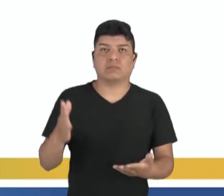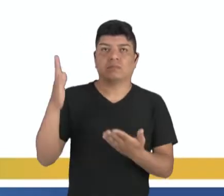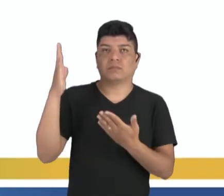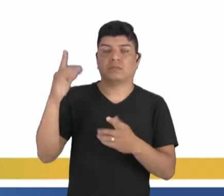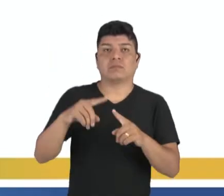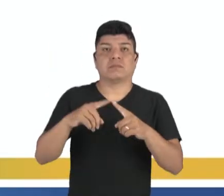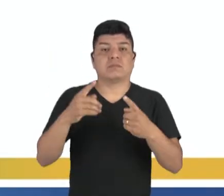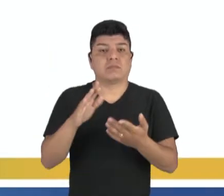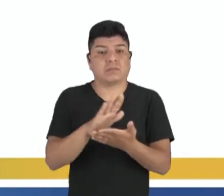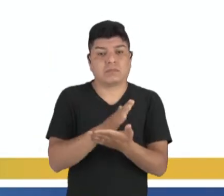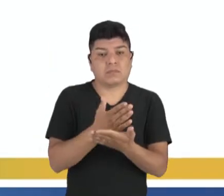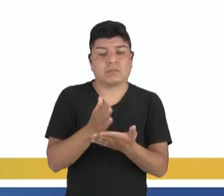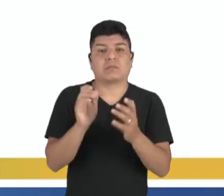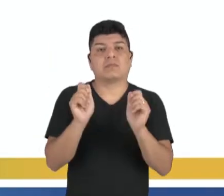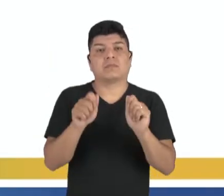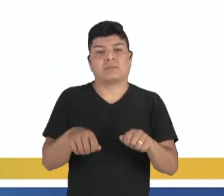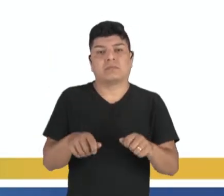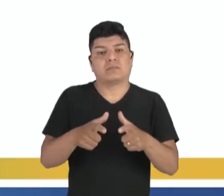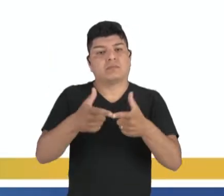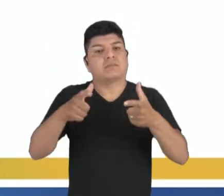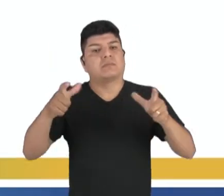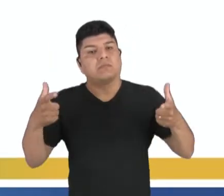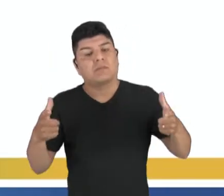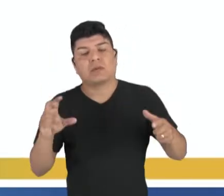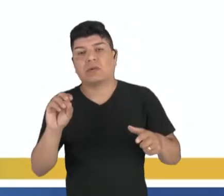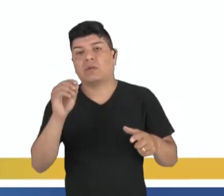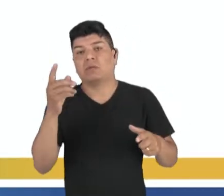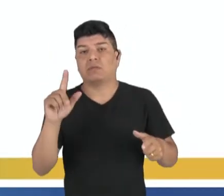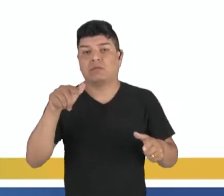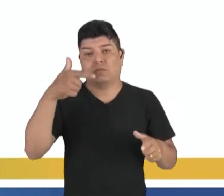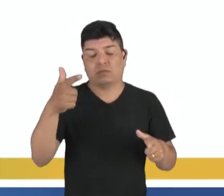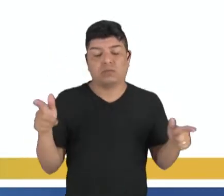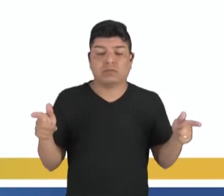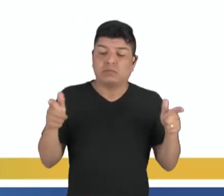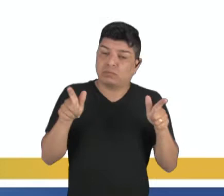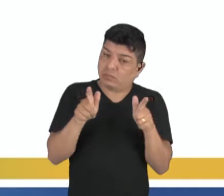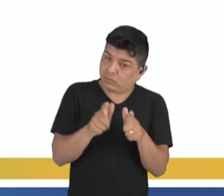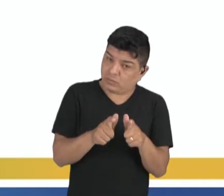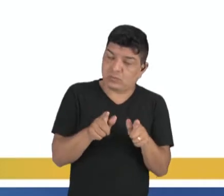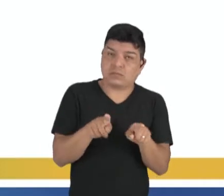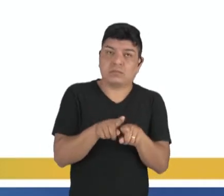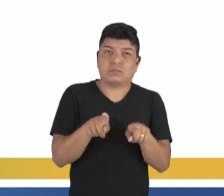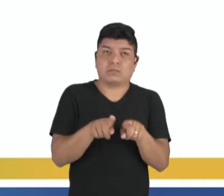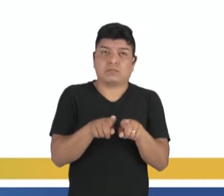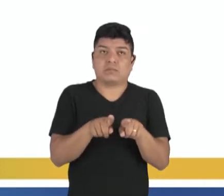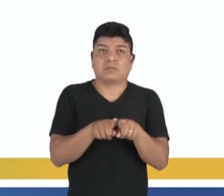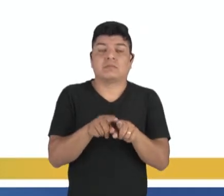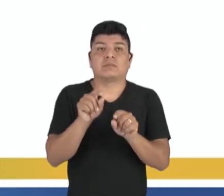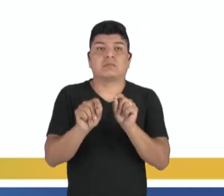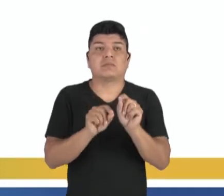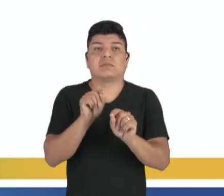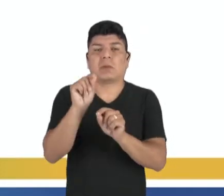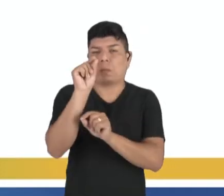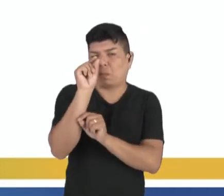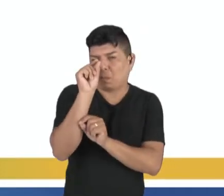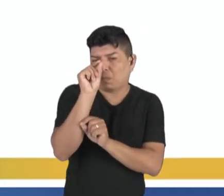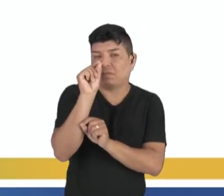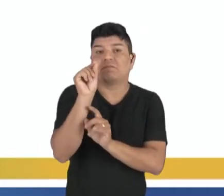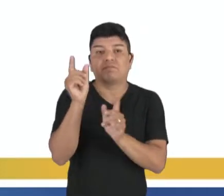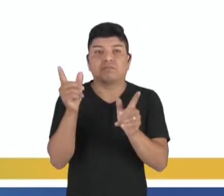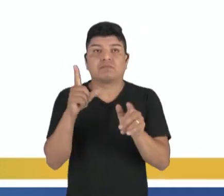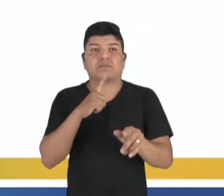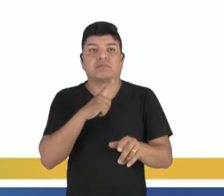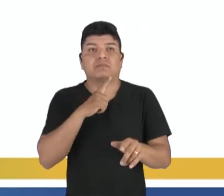micro-organismos, só que alguns podem ser maiores e outros podem ser menores. Eles são extremamente pequenos e